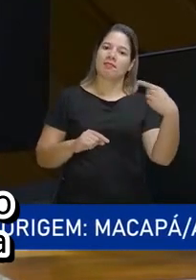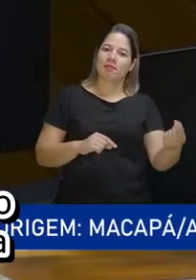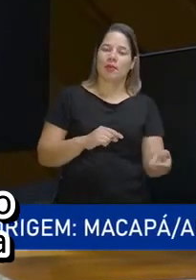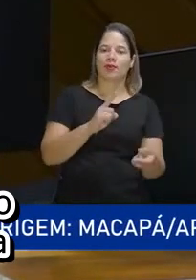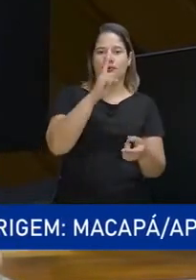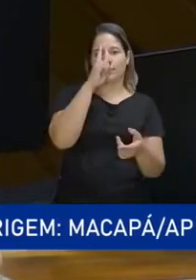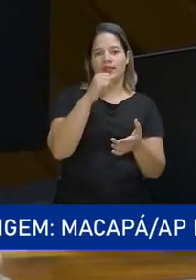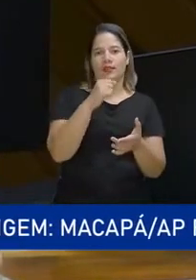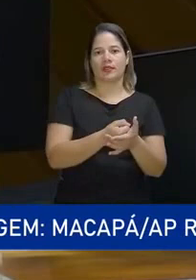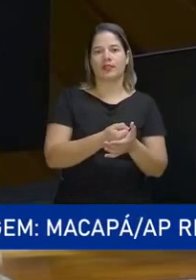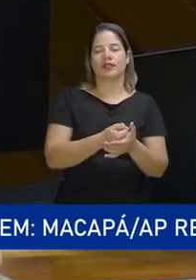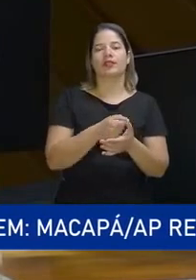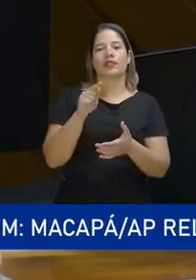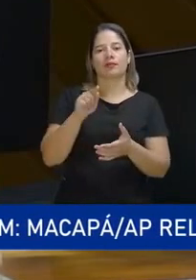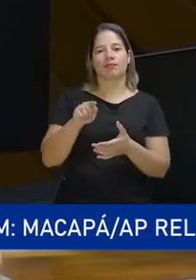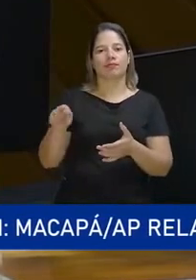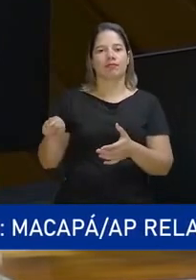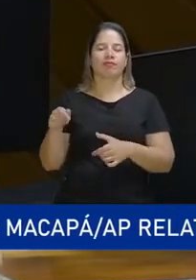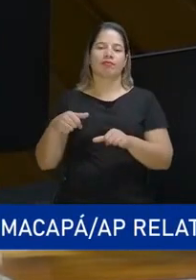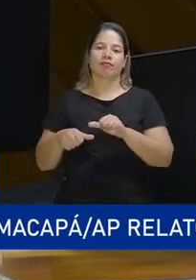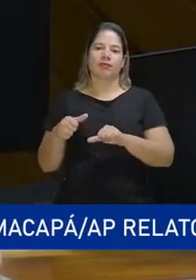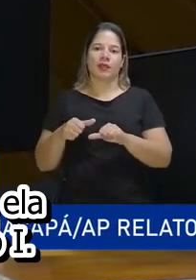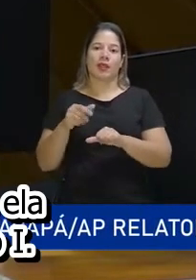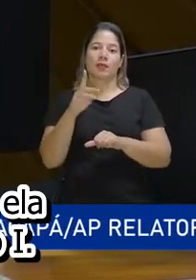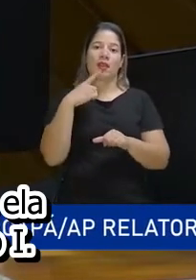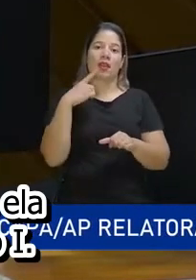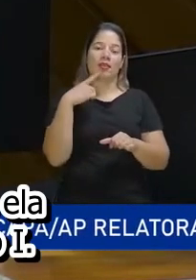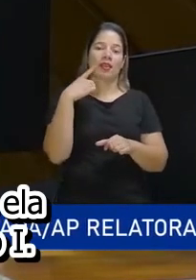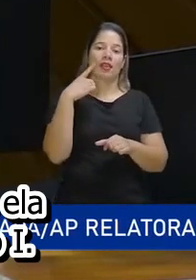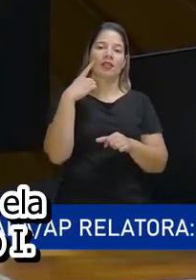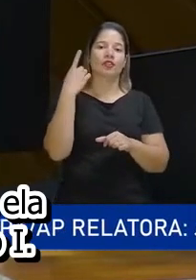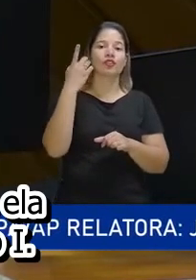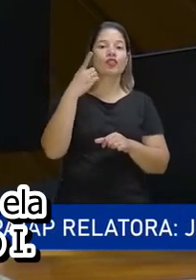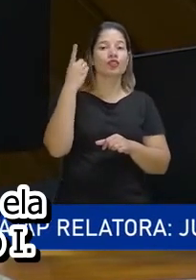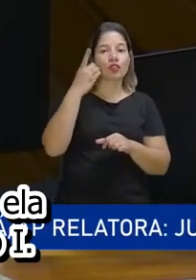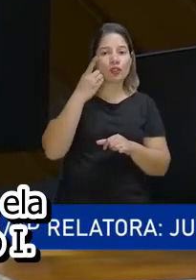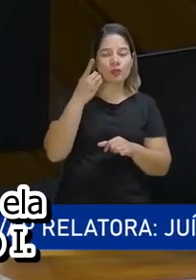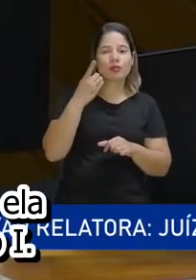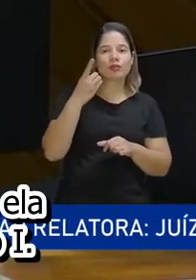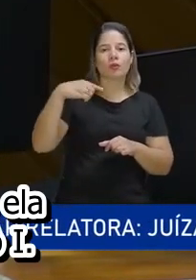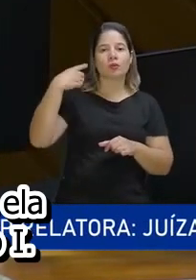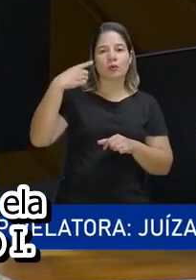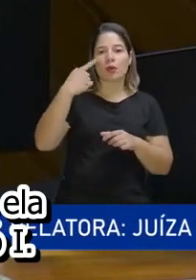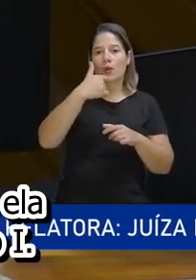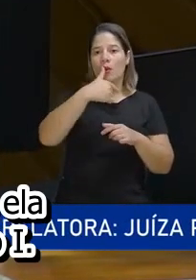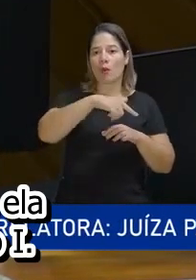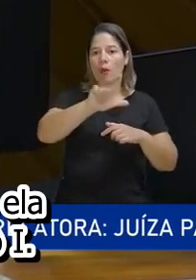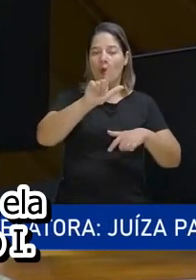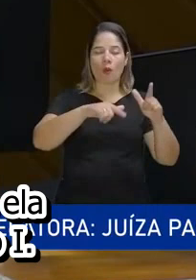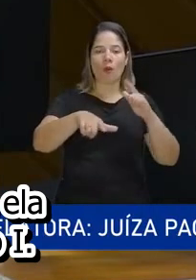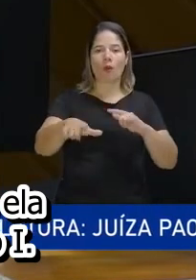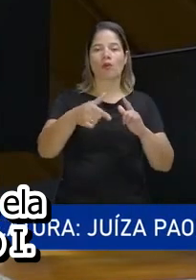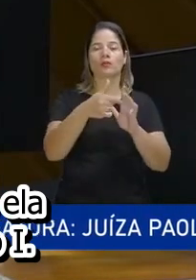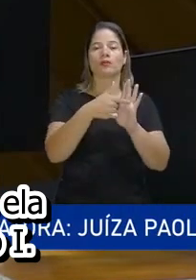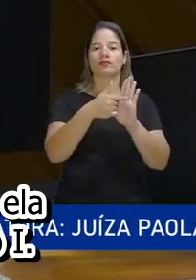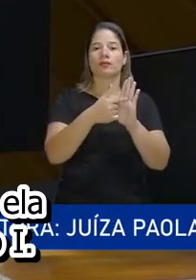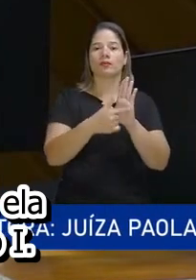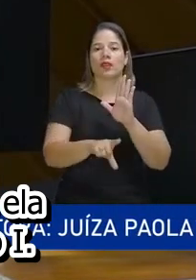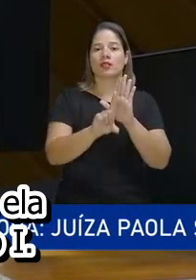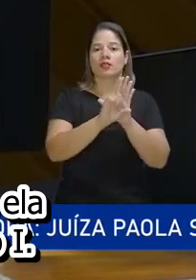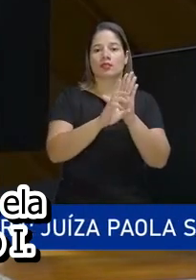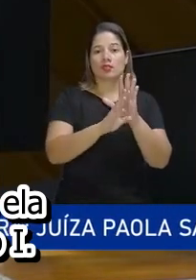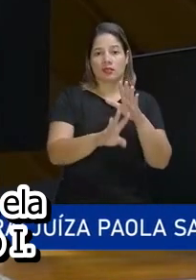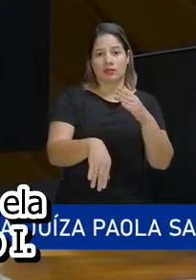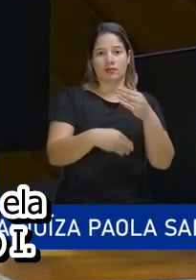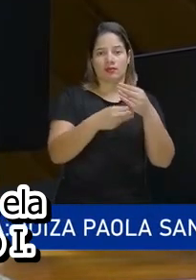a sistemática encontrada em outros ramos do direito. Então, a Lei Complementar 86 de 96, entretanto, ela acrescentou ao Código Eleitoral a